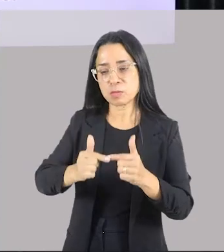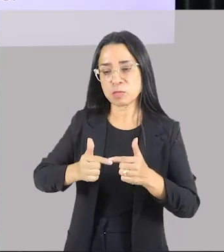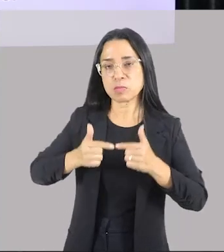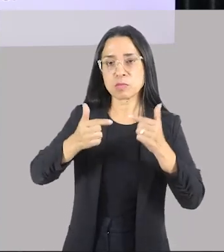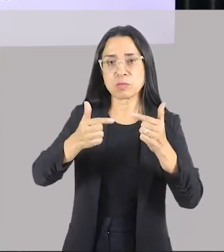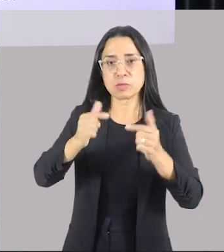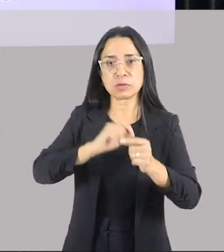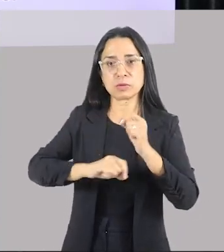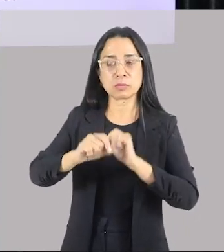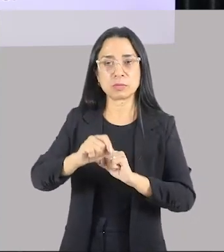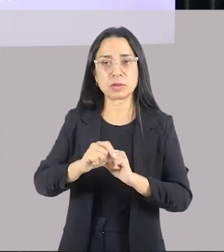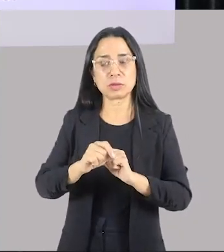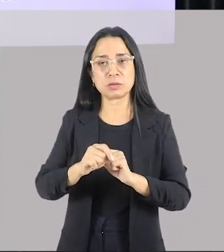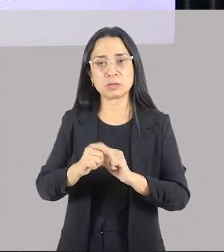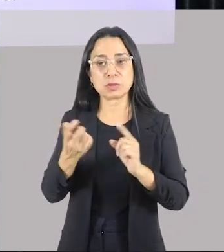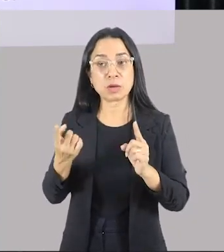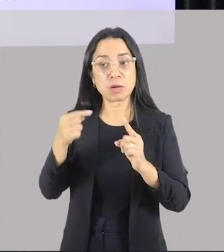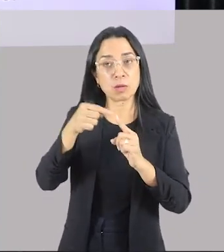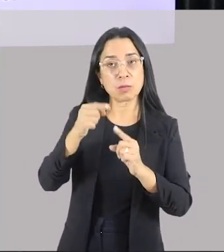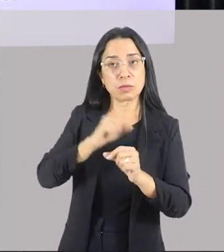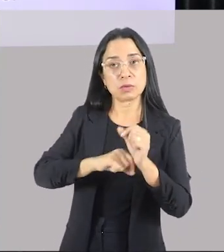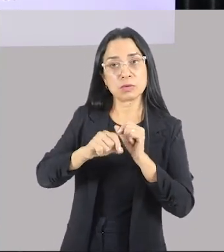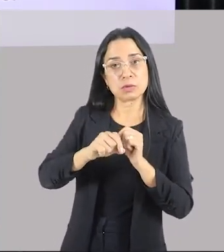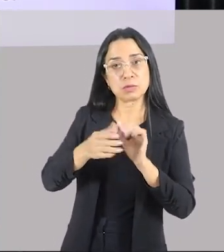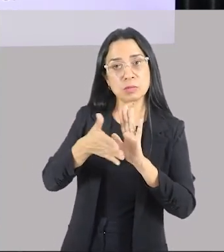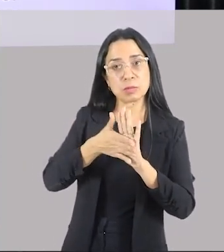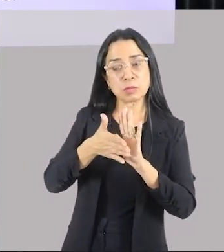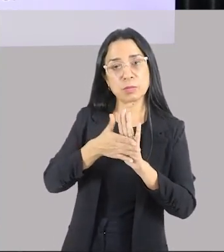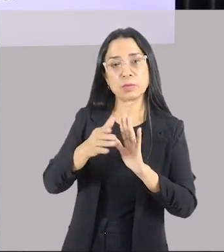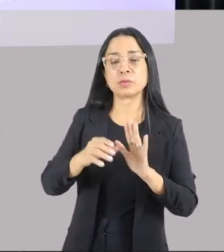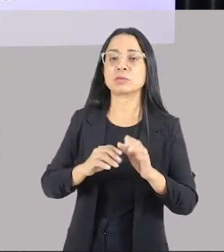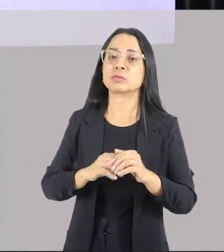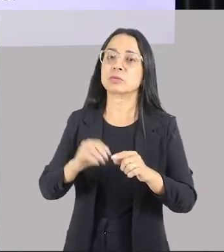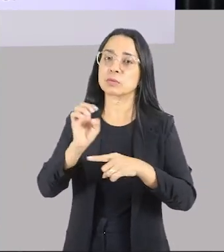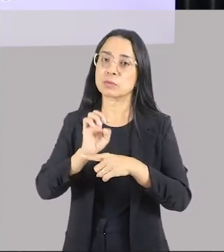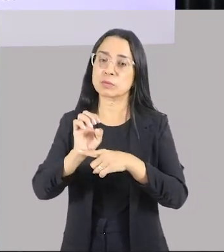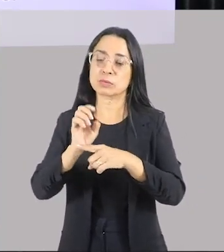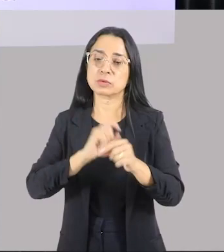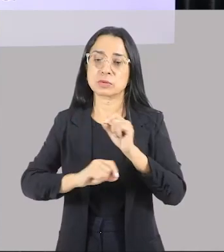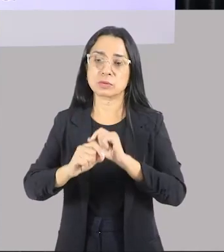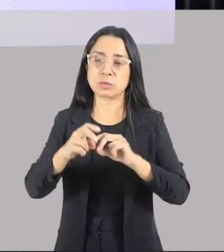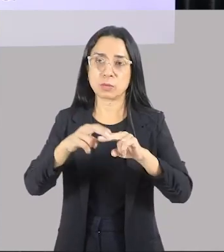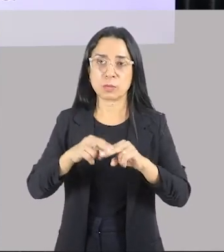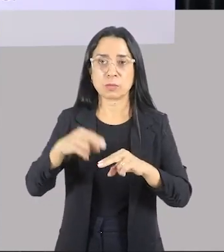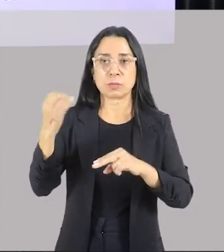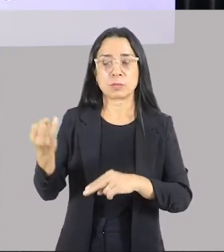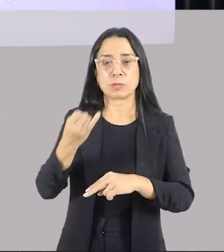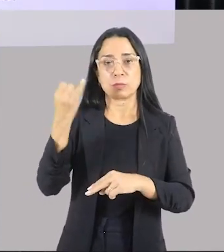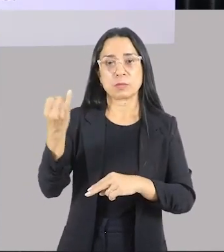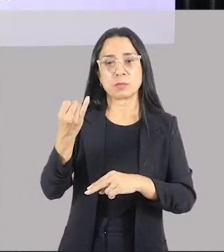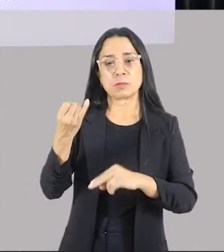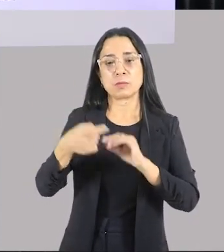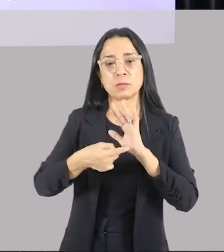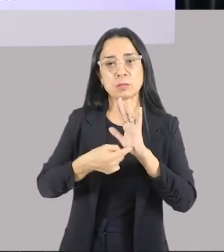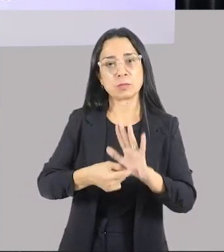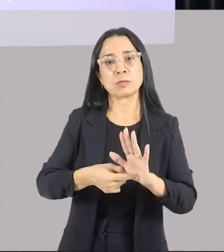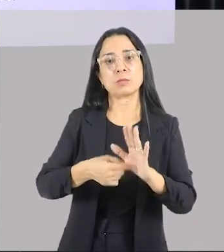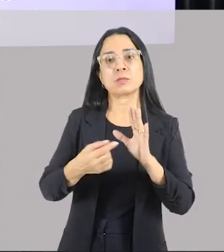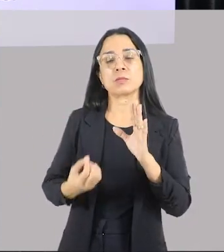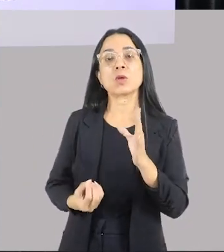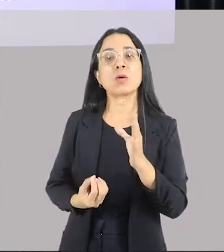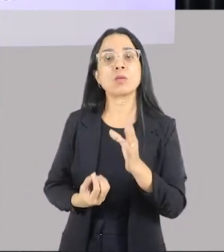de tensionamento com o Estado. Então, por isso é importante especificar de onde esse